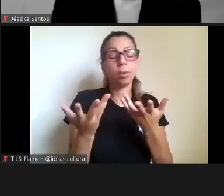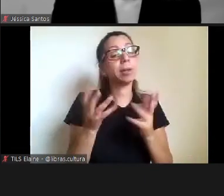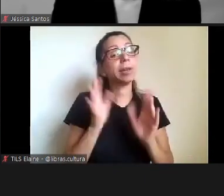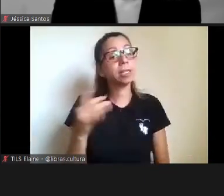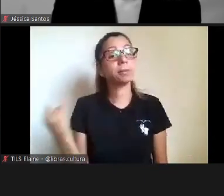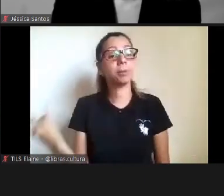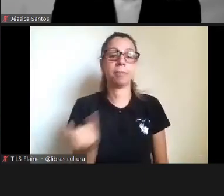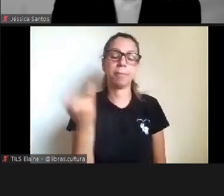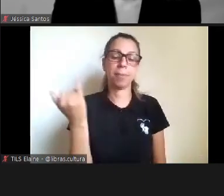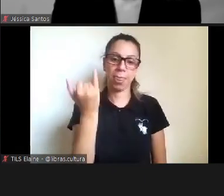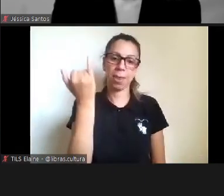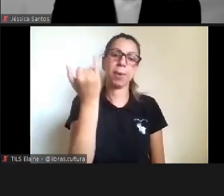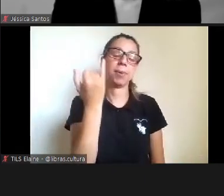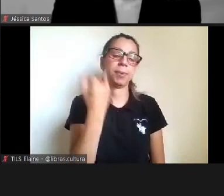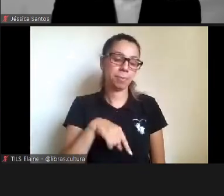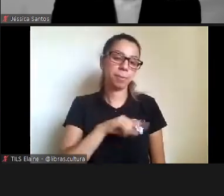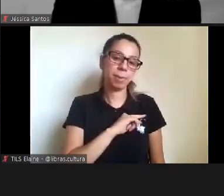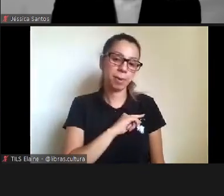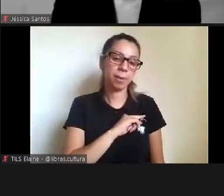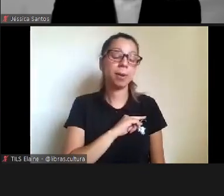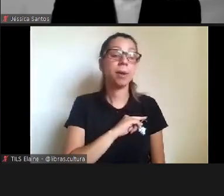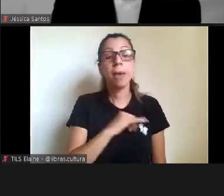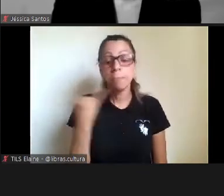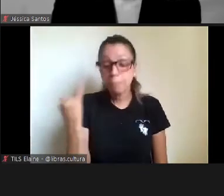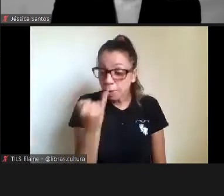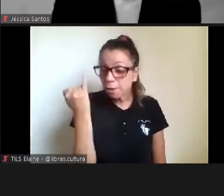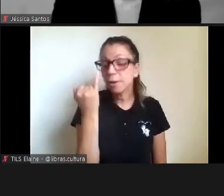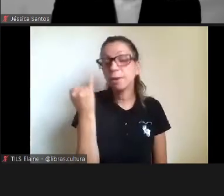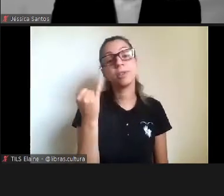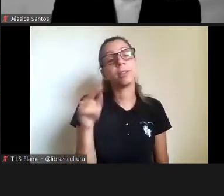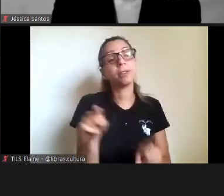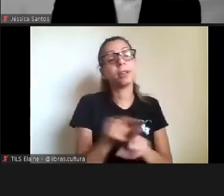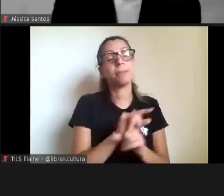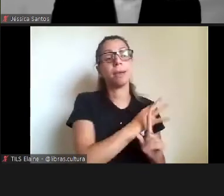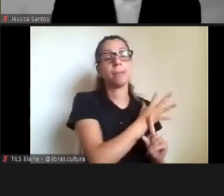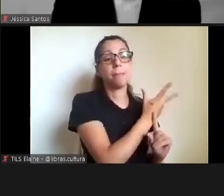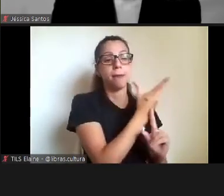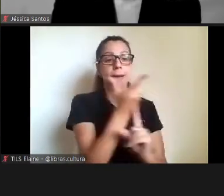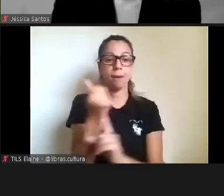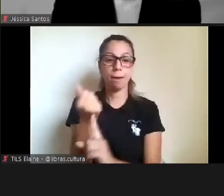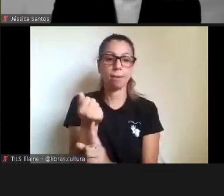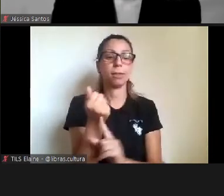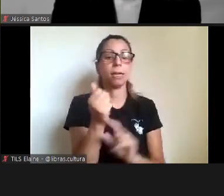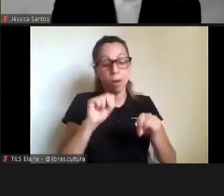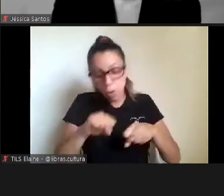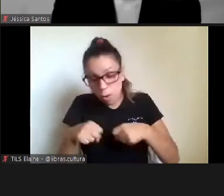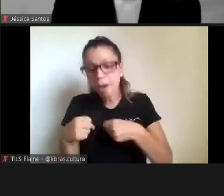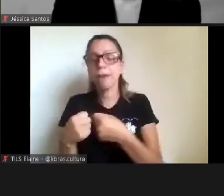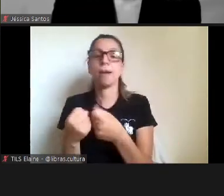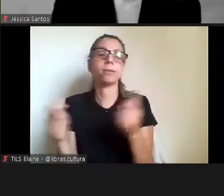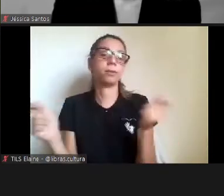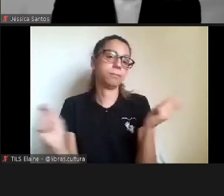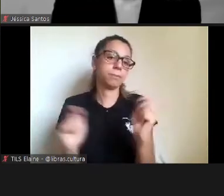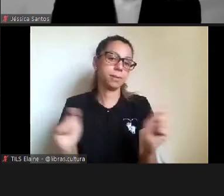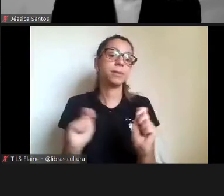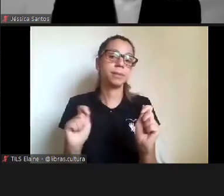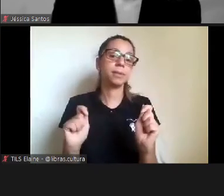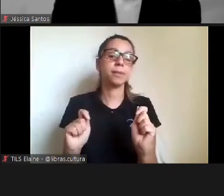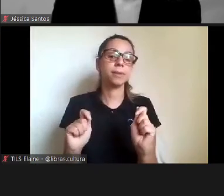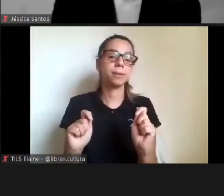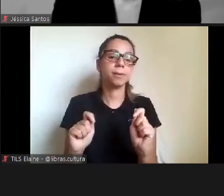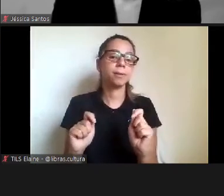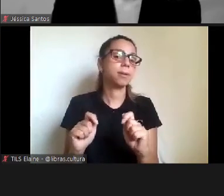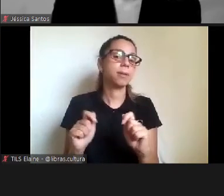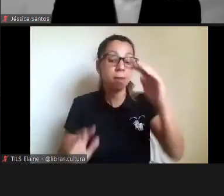para nós, isso é muito importante para a arte, né? Essa coragem, nós precisamos muscular a coragem mais do